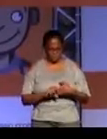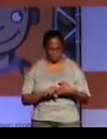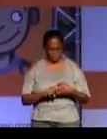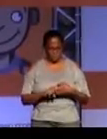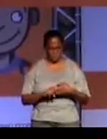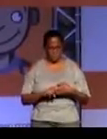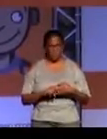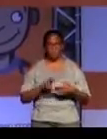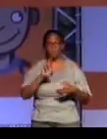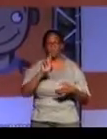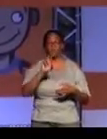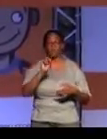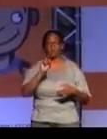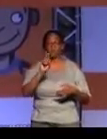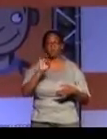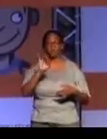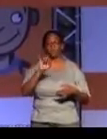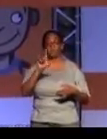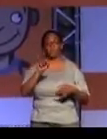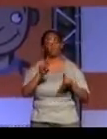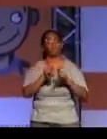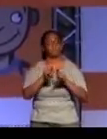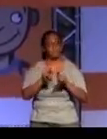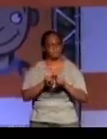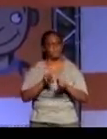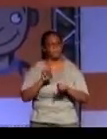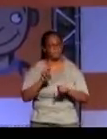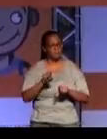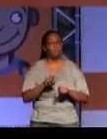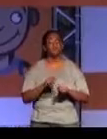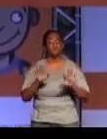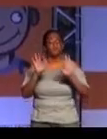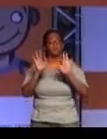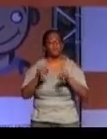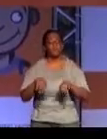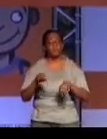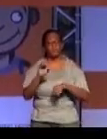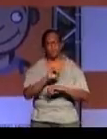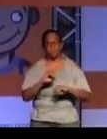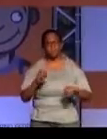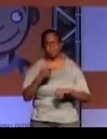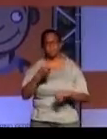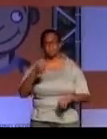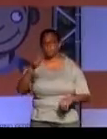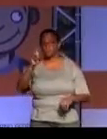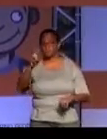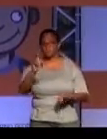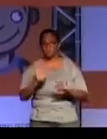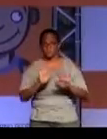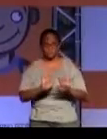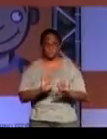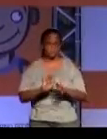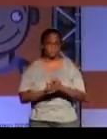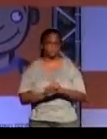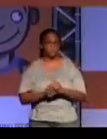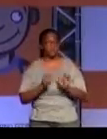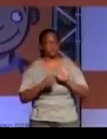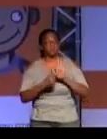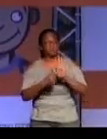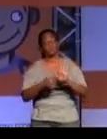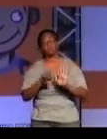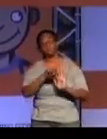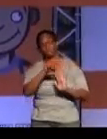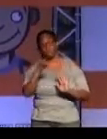a rubéola também foi considerada eliminada em 2015. E para mostrar para vocês